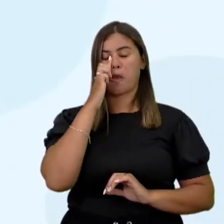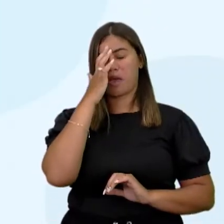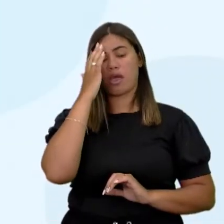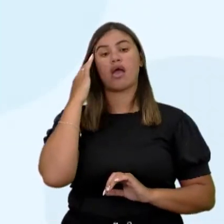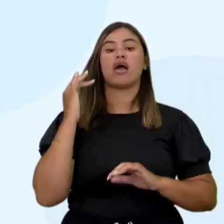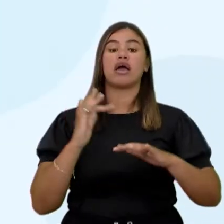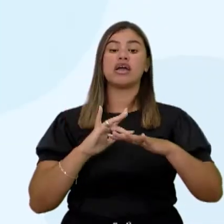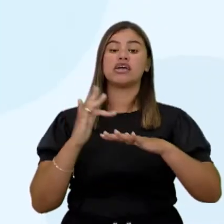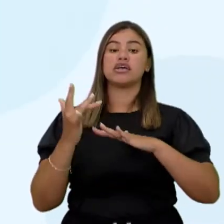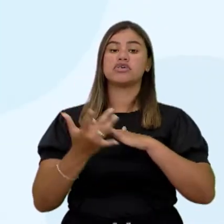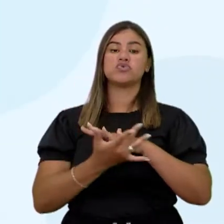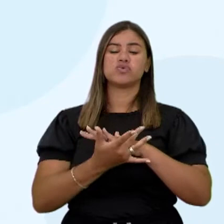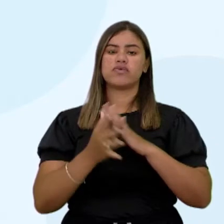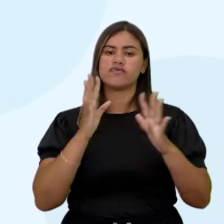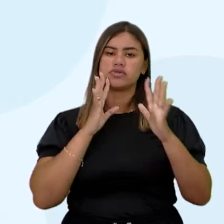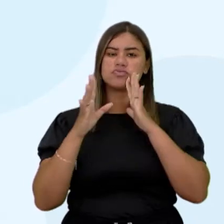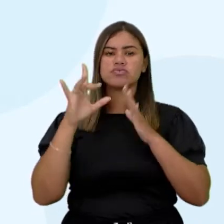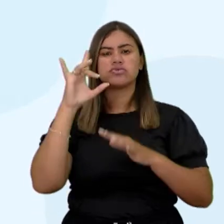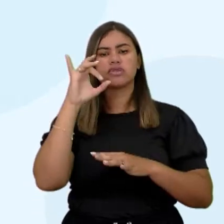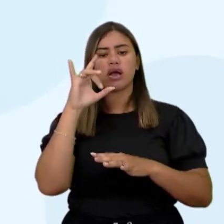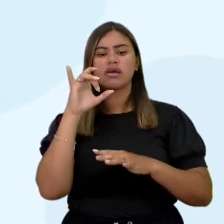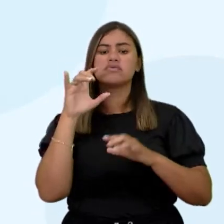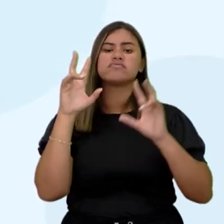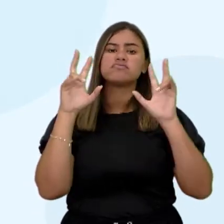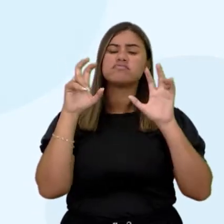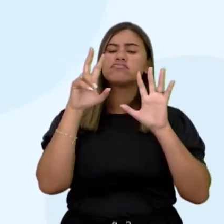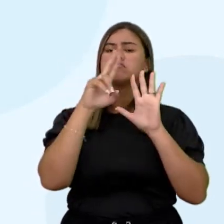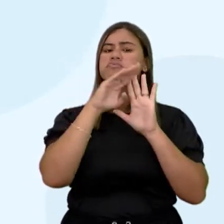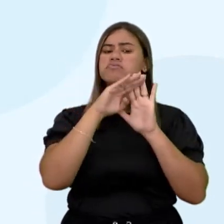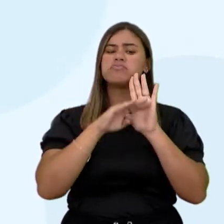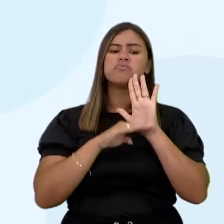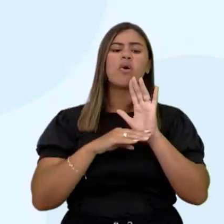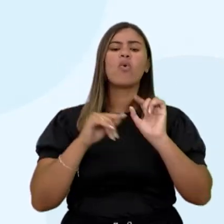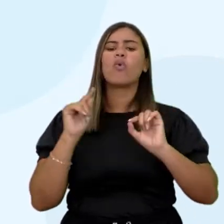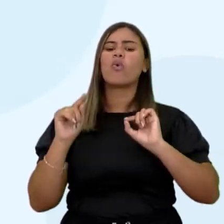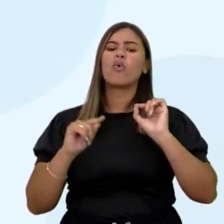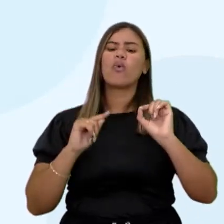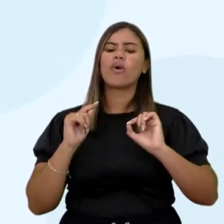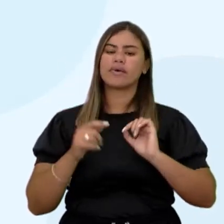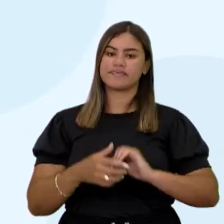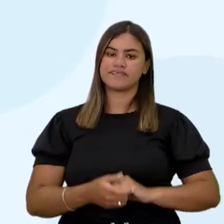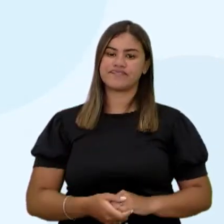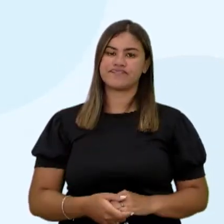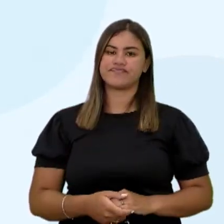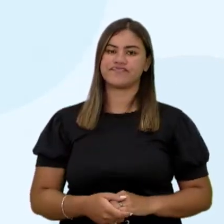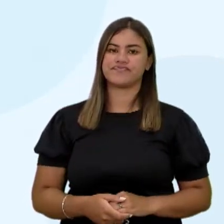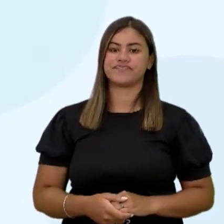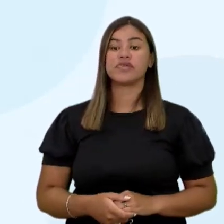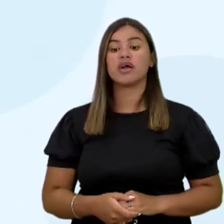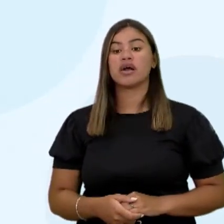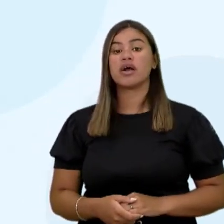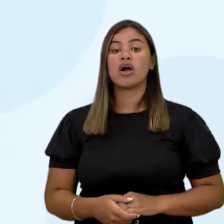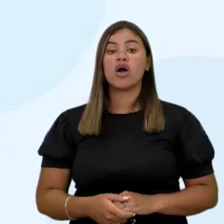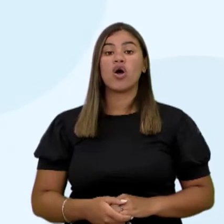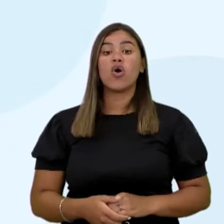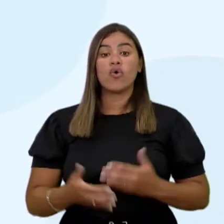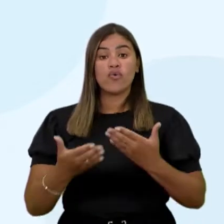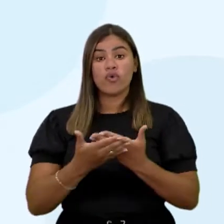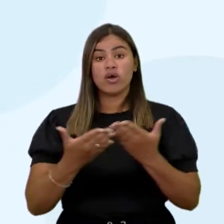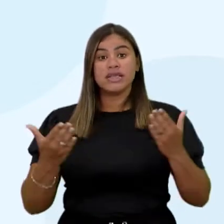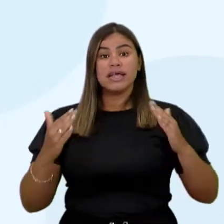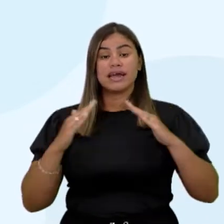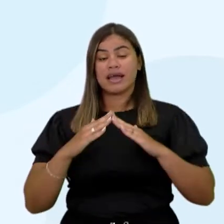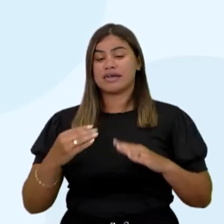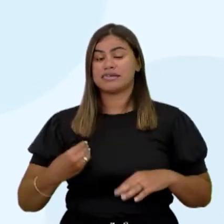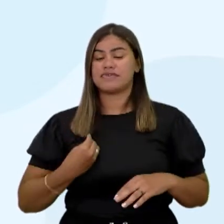nas redes sociais hoje? Olha só. Aí, todo mundo pode... Pergunta para você, querido estudante que está em casa, qual é o grande assunto da semana